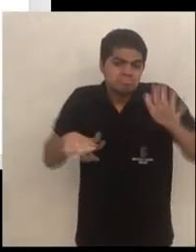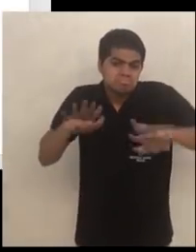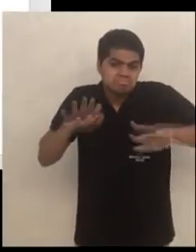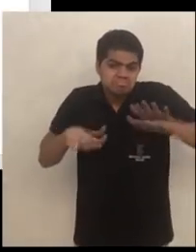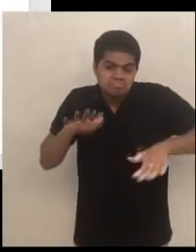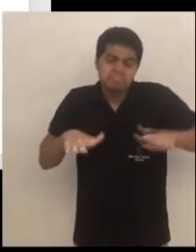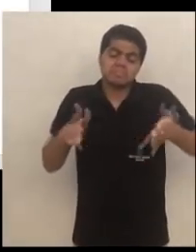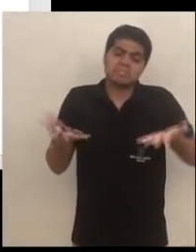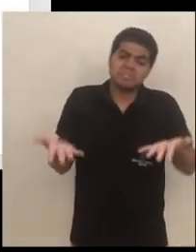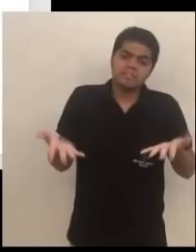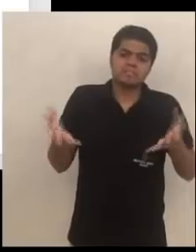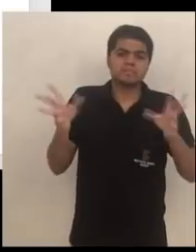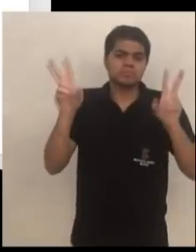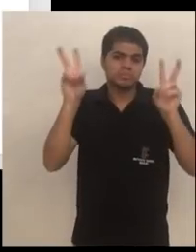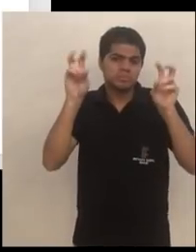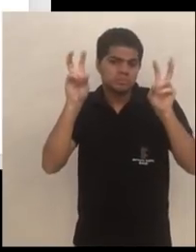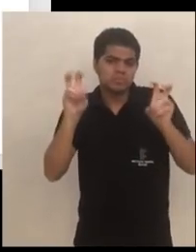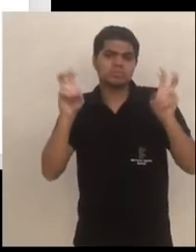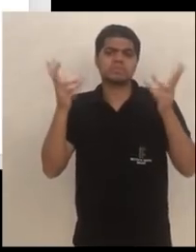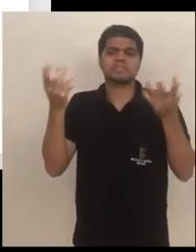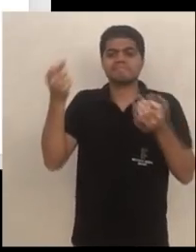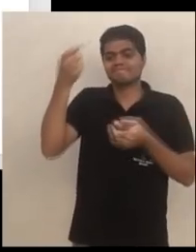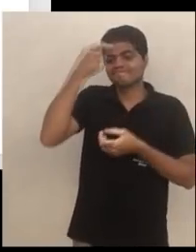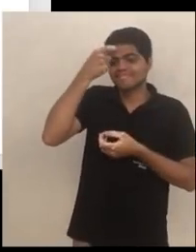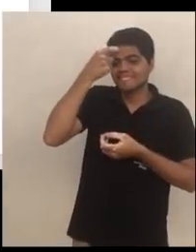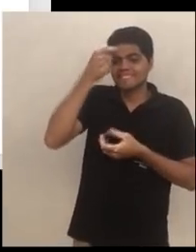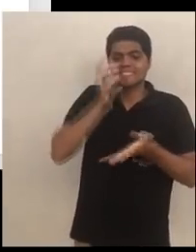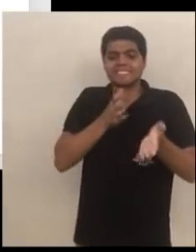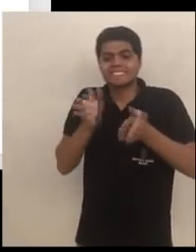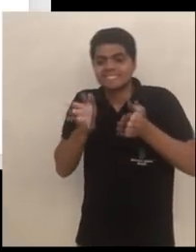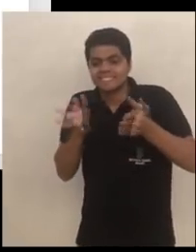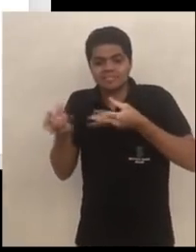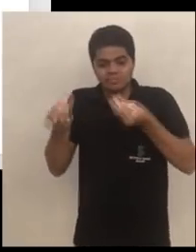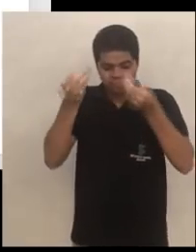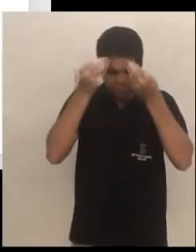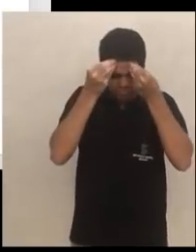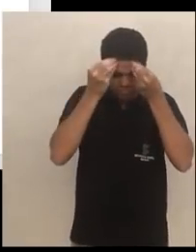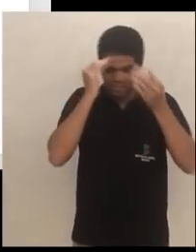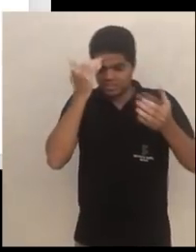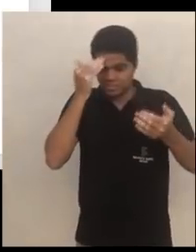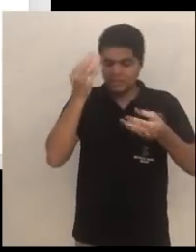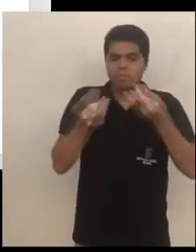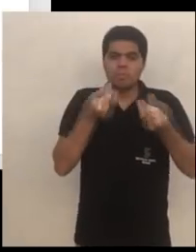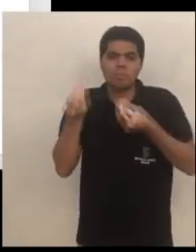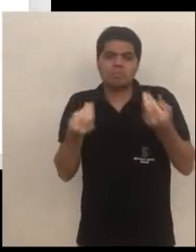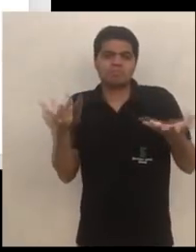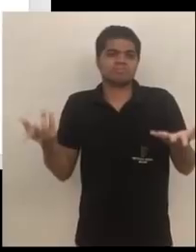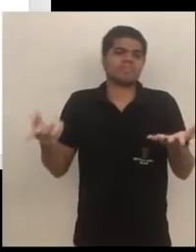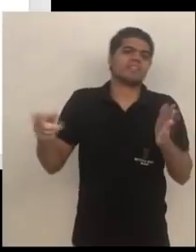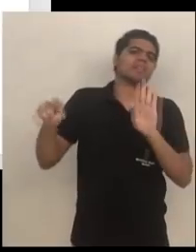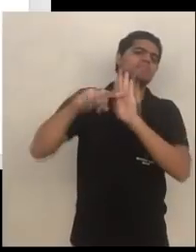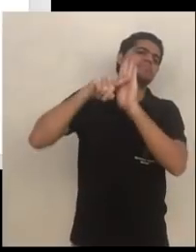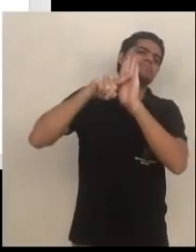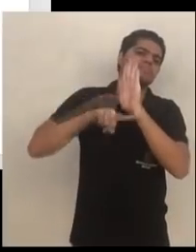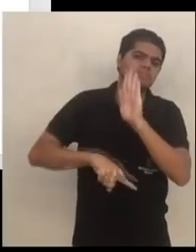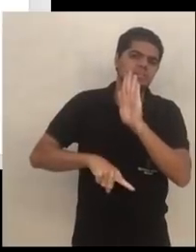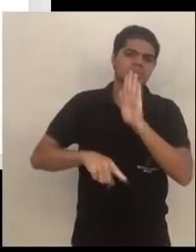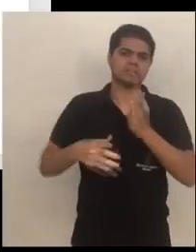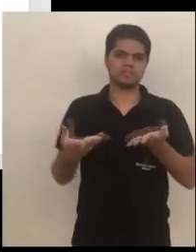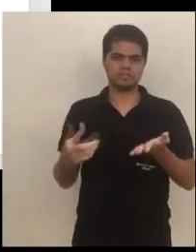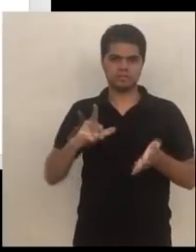trabalhar um pouco mais a questão da consciência, da sensibilização, das externalidades negativas que a gente tem em um